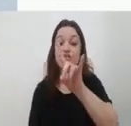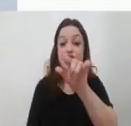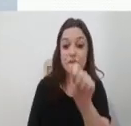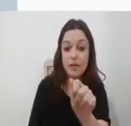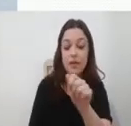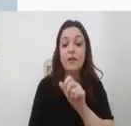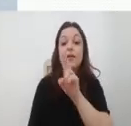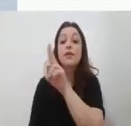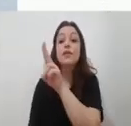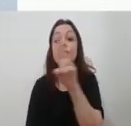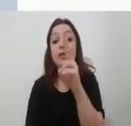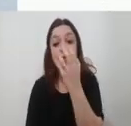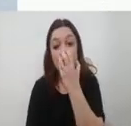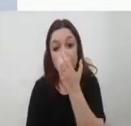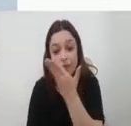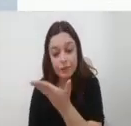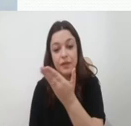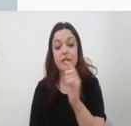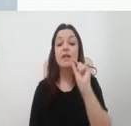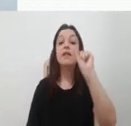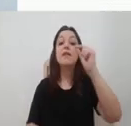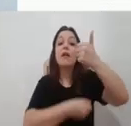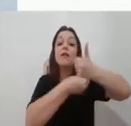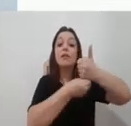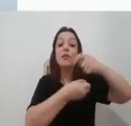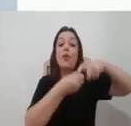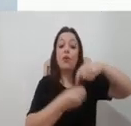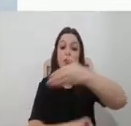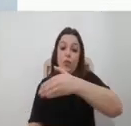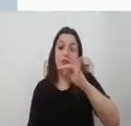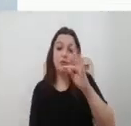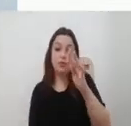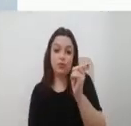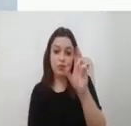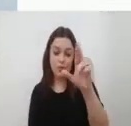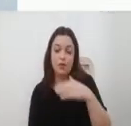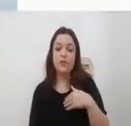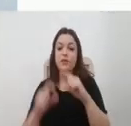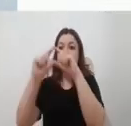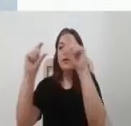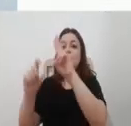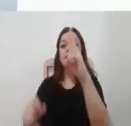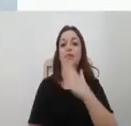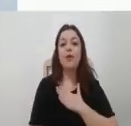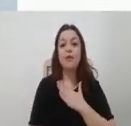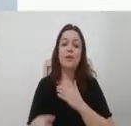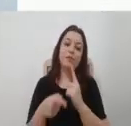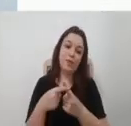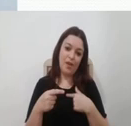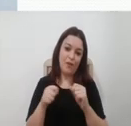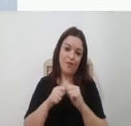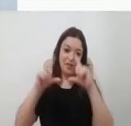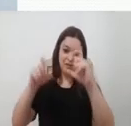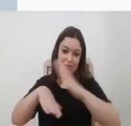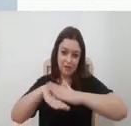com a data, o nome do animal, quem é o proprietário, né, no caso o tutor. Aqui tá o meu nome porque eu